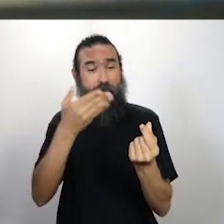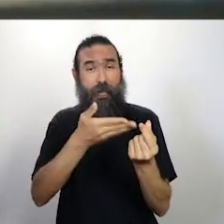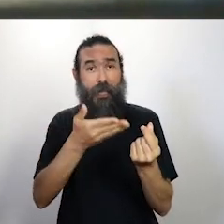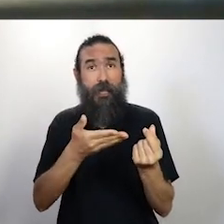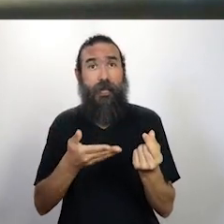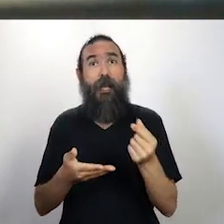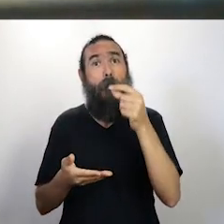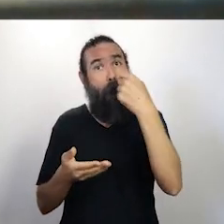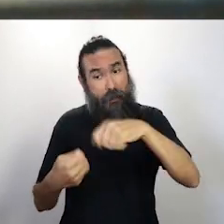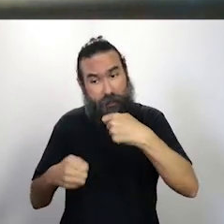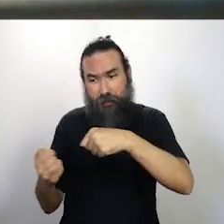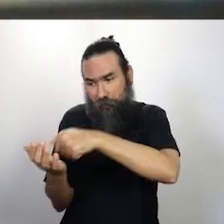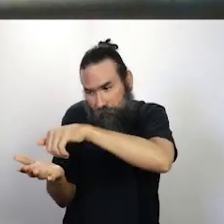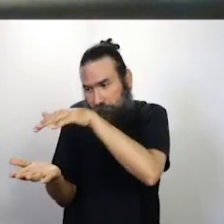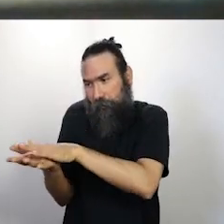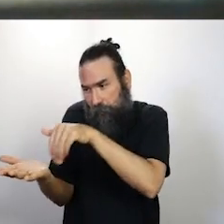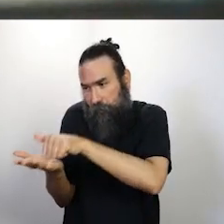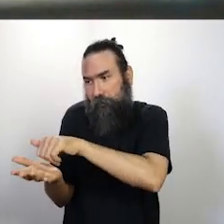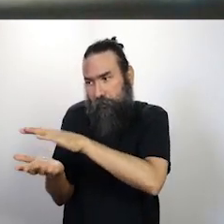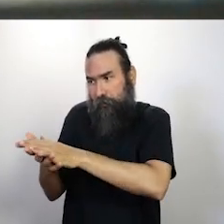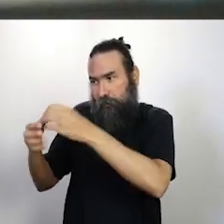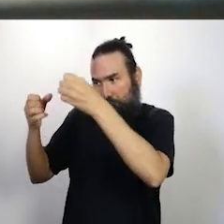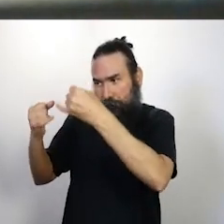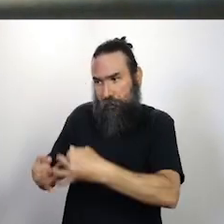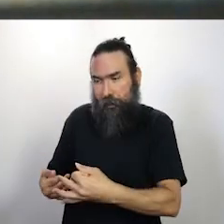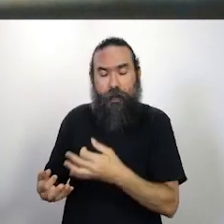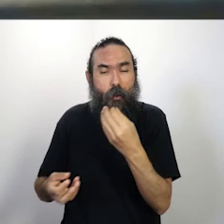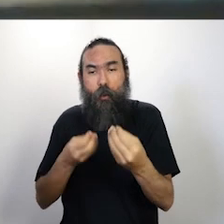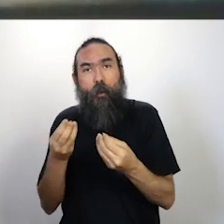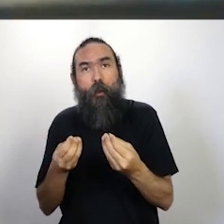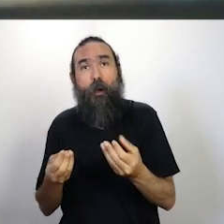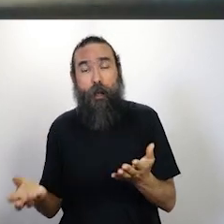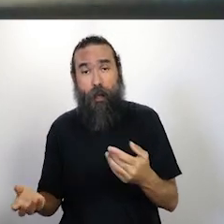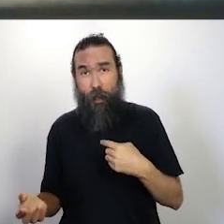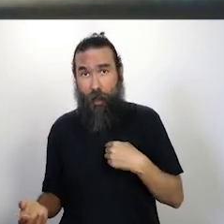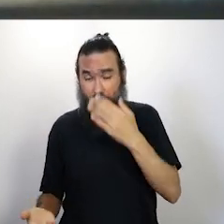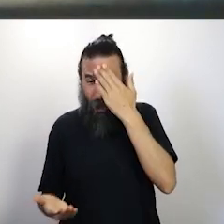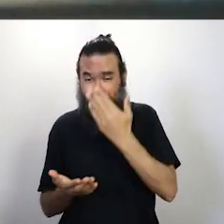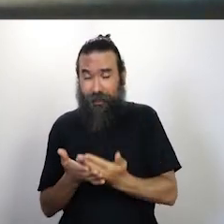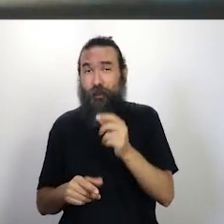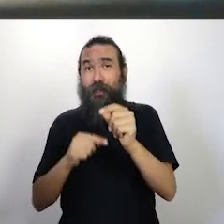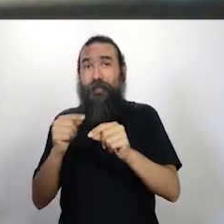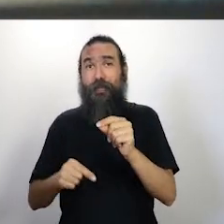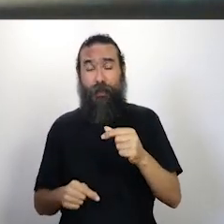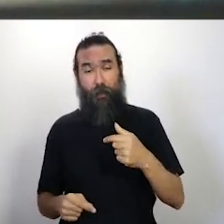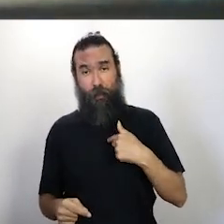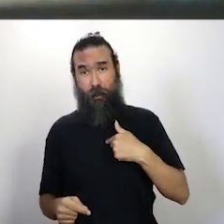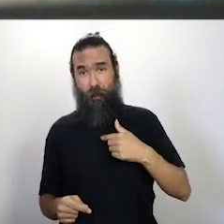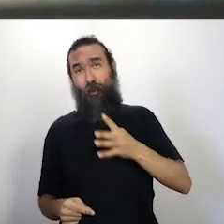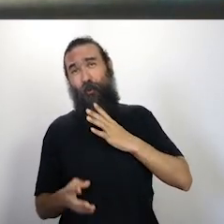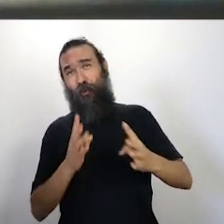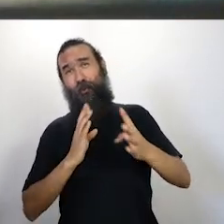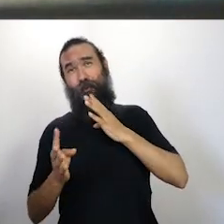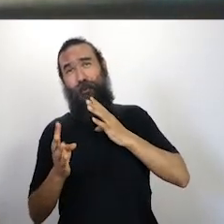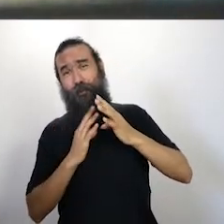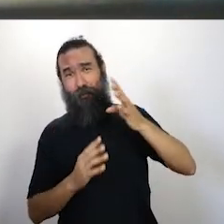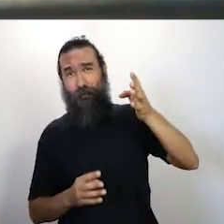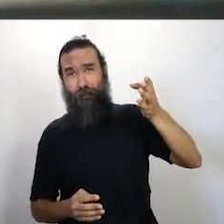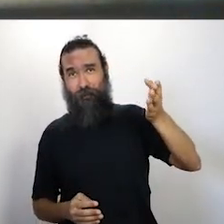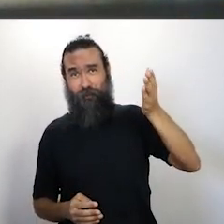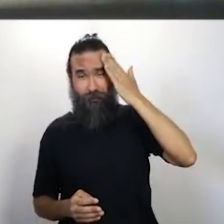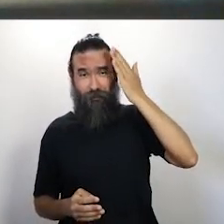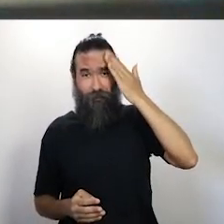livre para os entes federados então eu acredito que o seguinte pelas experiências que eu estou tendo nas demais reuniões que eu tenho atendido e